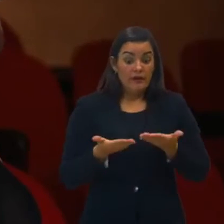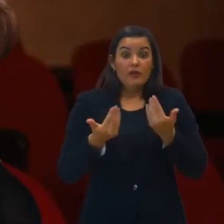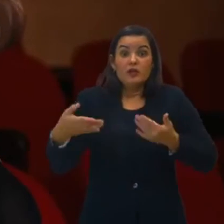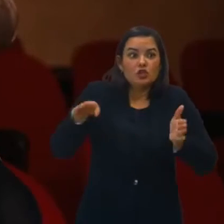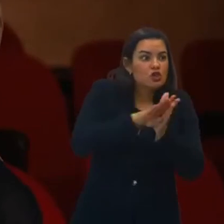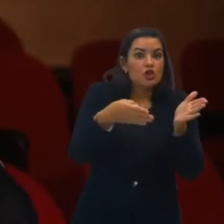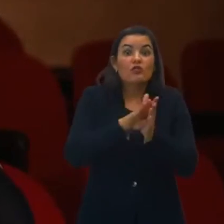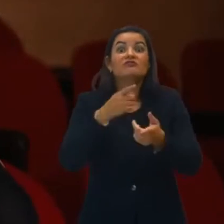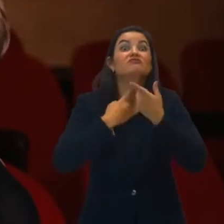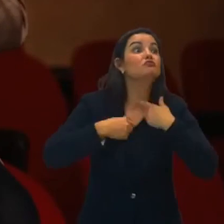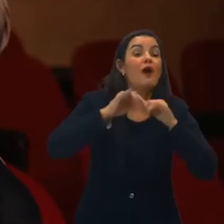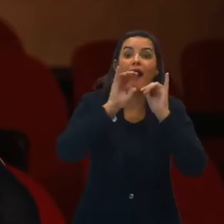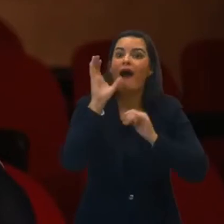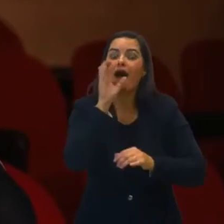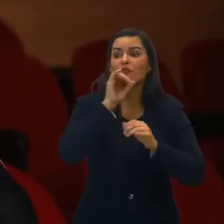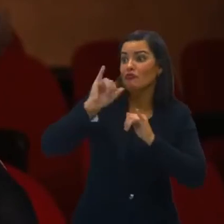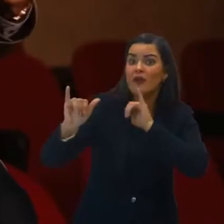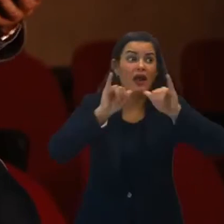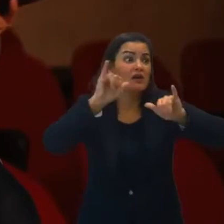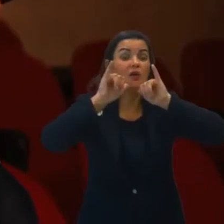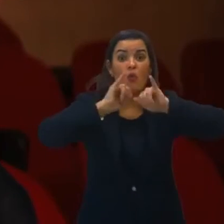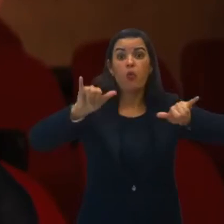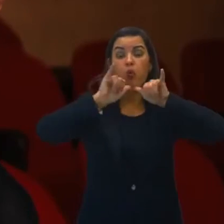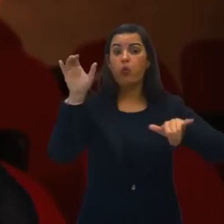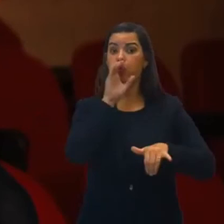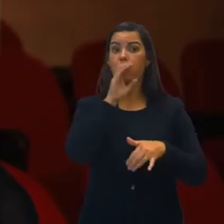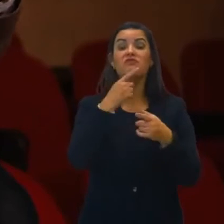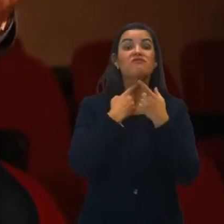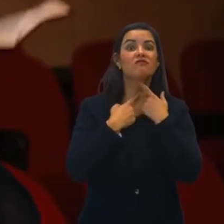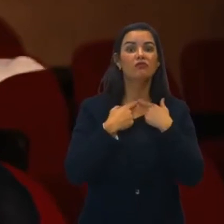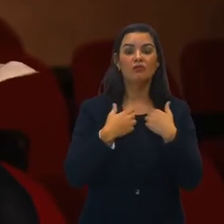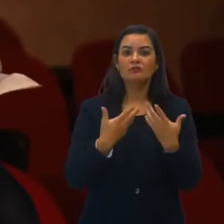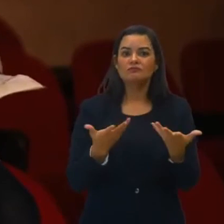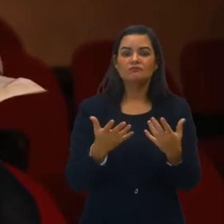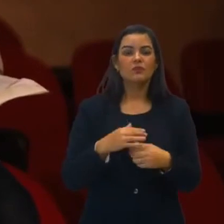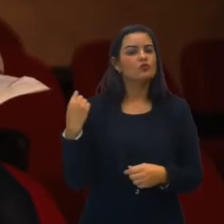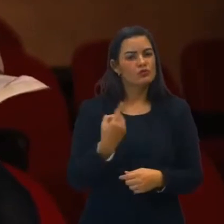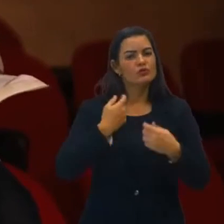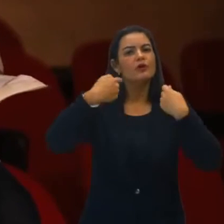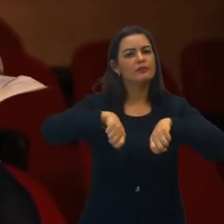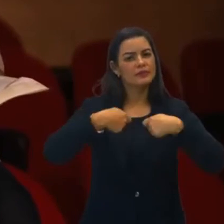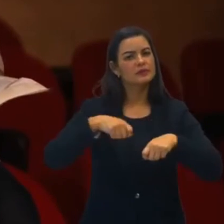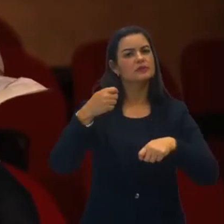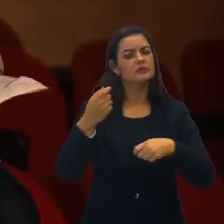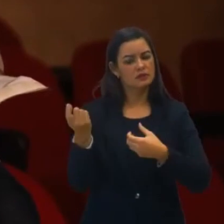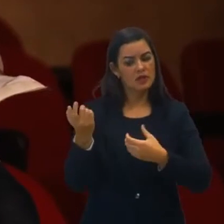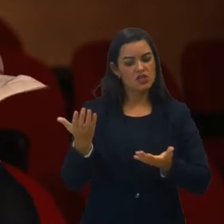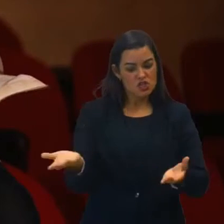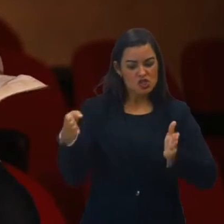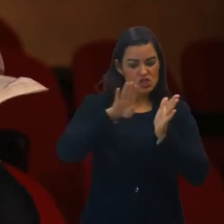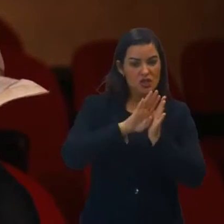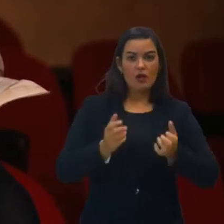neste nome, você tem uma mensagem e você tem urgência em apresentá-la. Como nós precisamos de um avivamento que